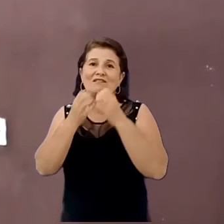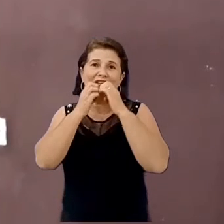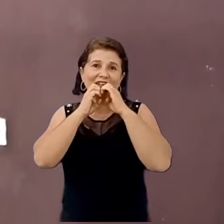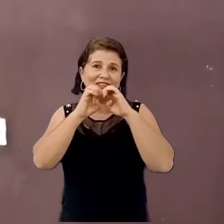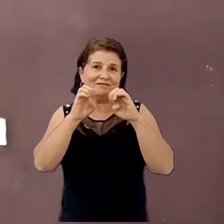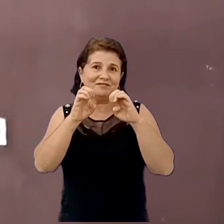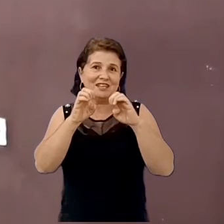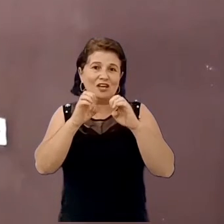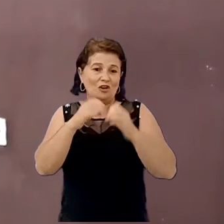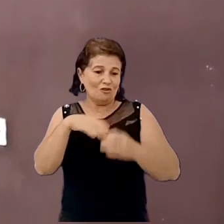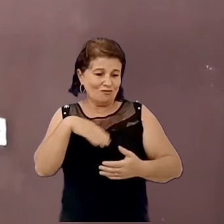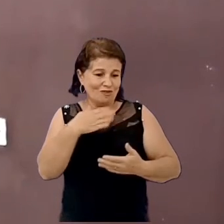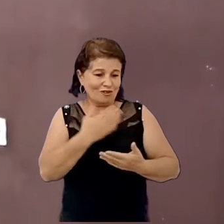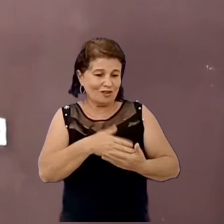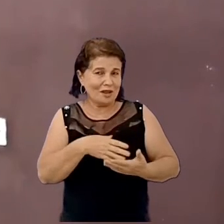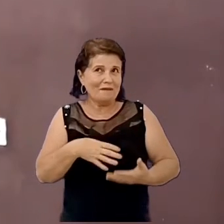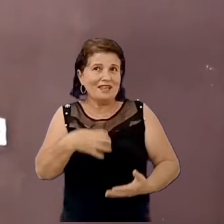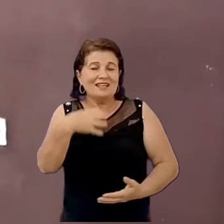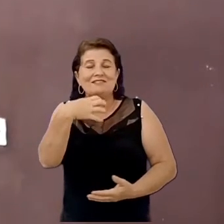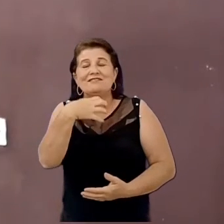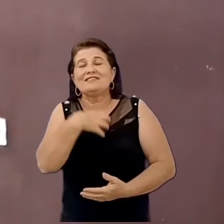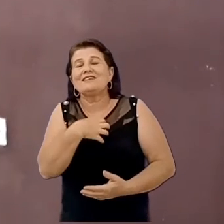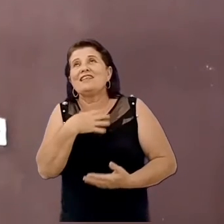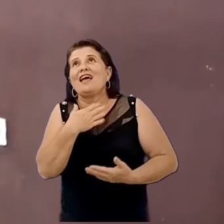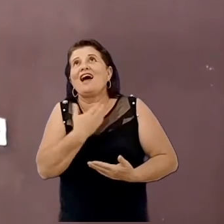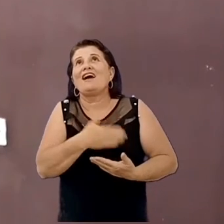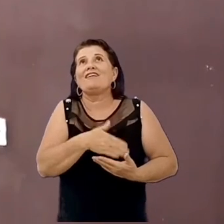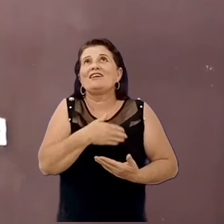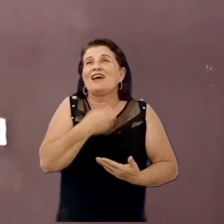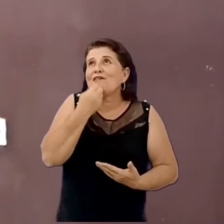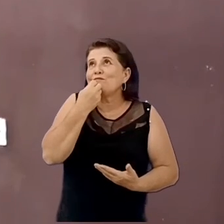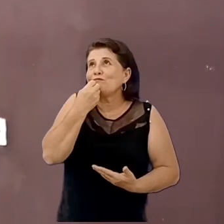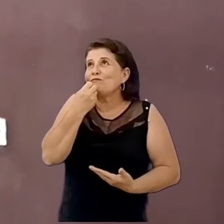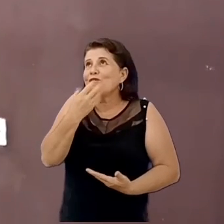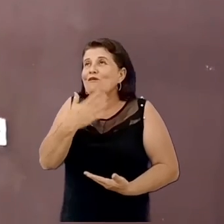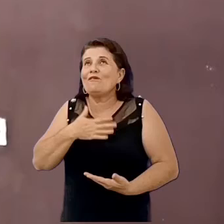enganado, porque a gente se apega com aquilo que a gente gosta e que a gente ama.